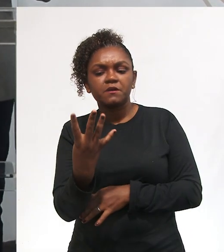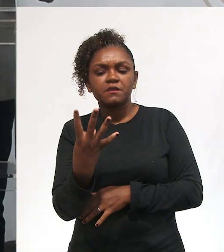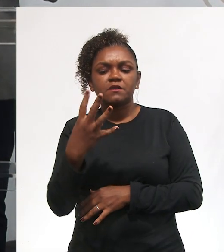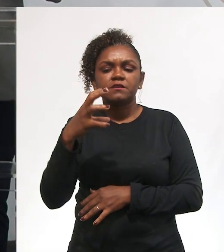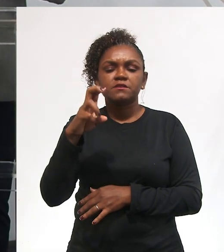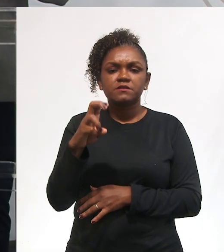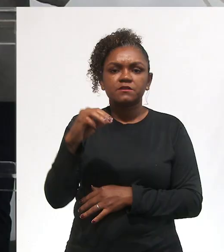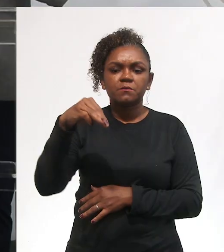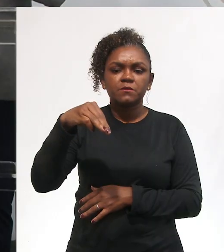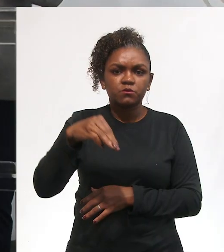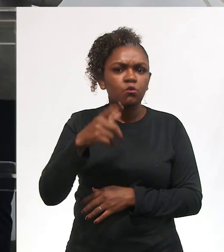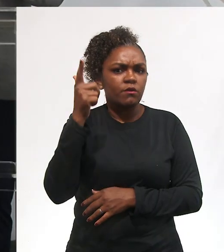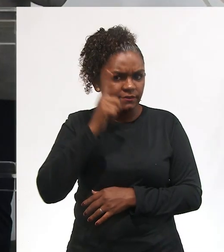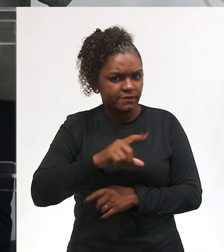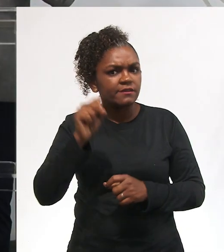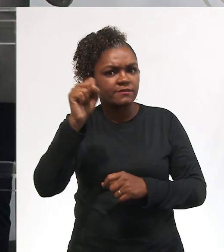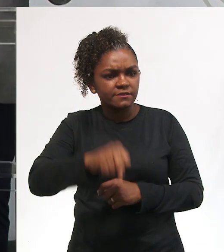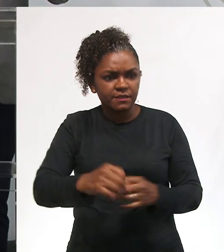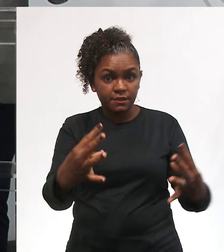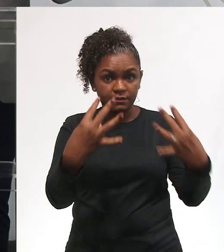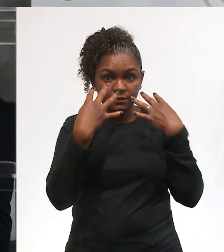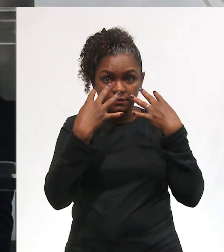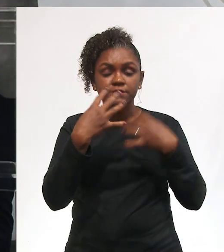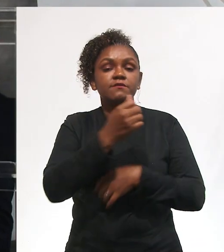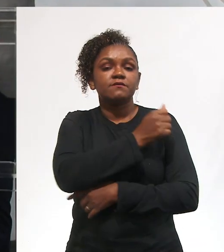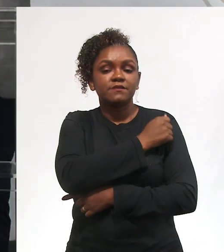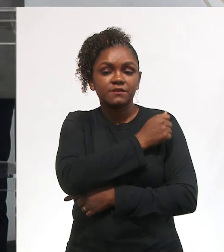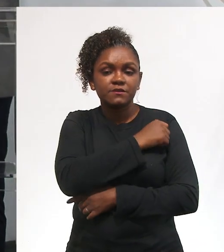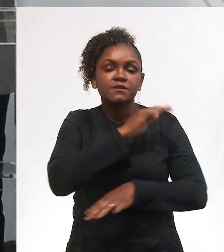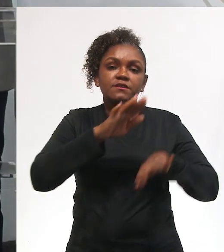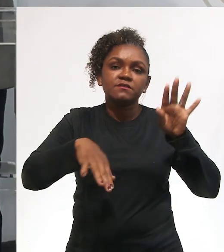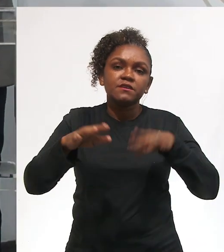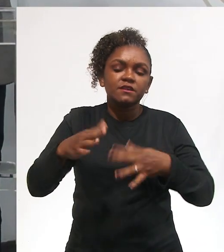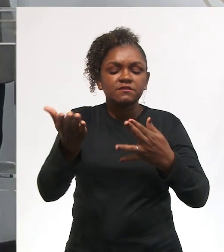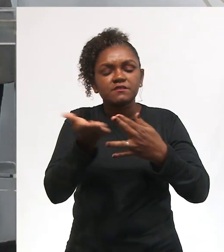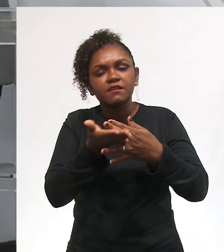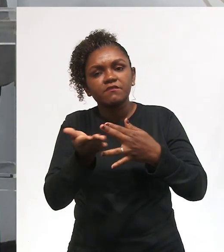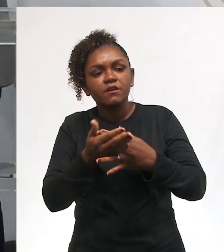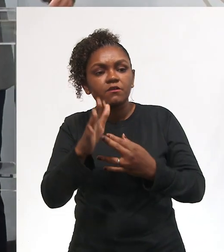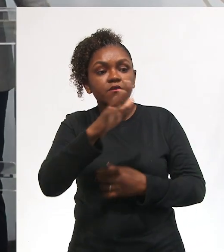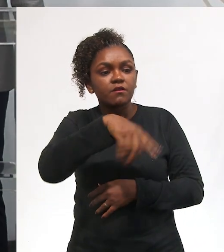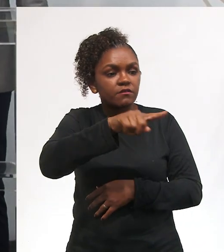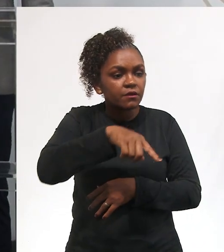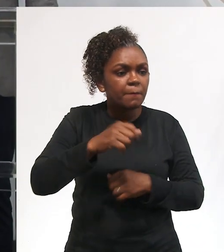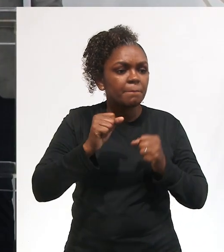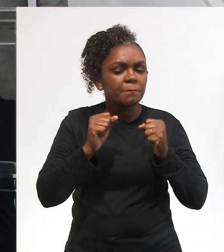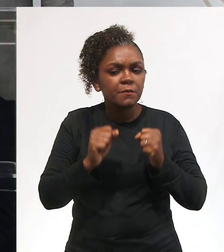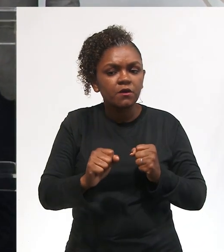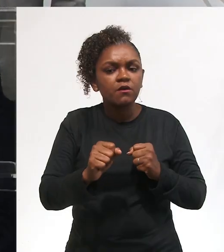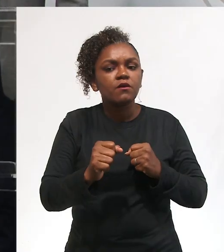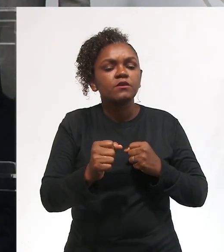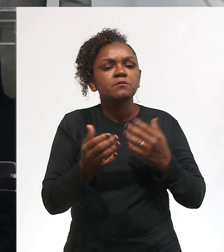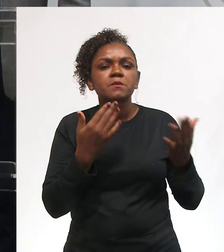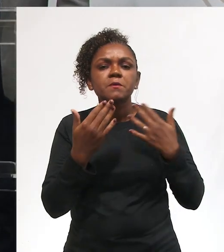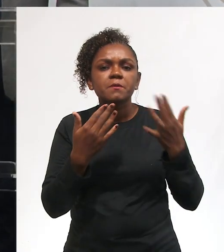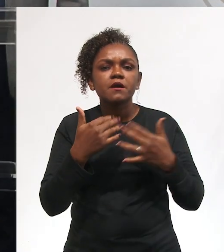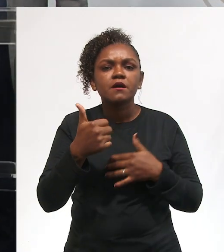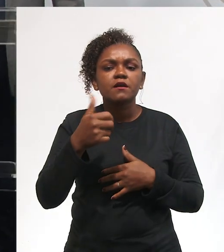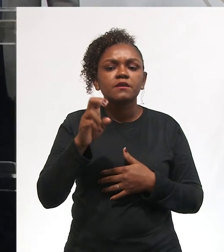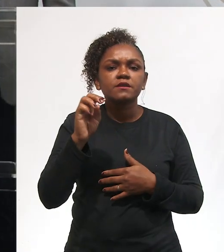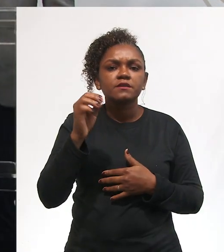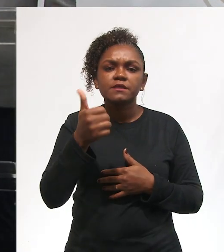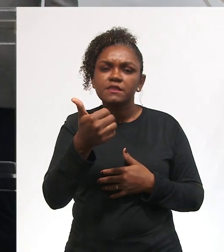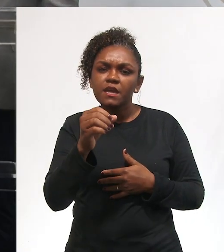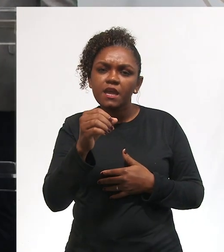reter esses alunos. Então é importante, eu conseguia reter isso. Às vezes eu dava um intervalo, falava, pessoal, vamos ali, fica conversando aqui uns 10 minutos. Eu